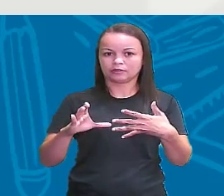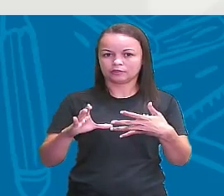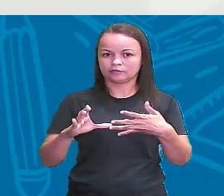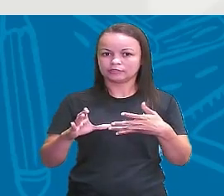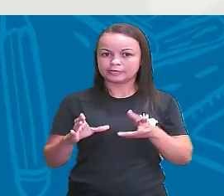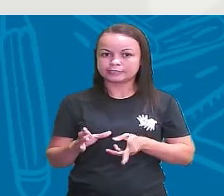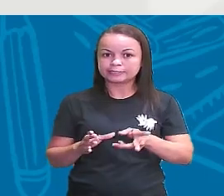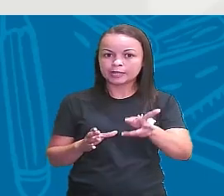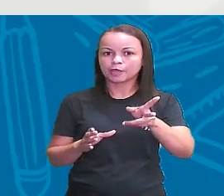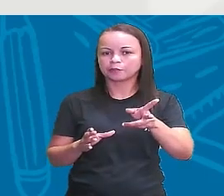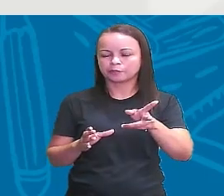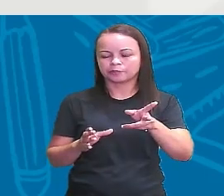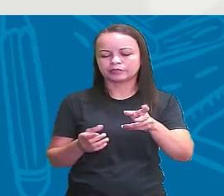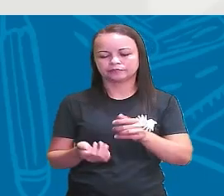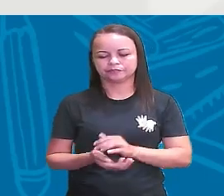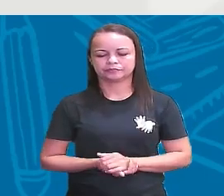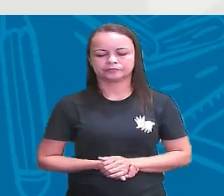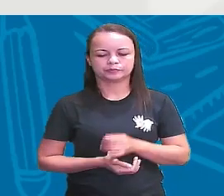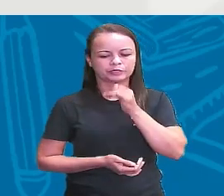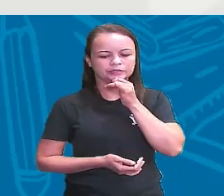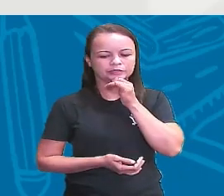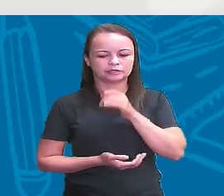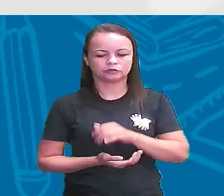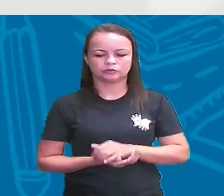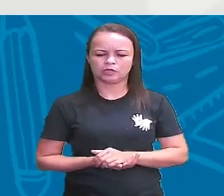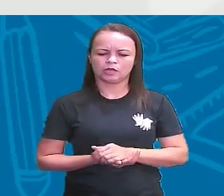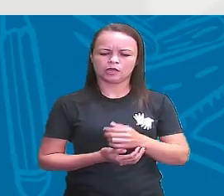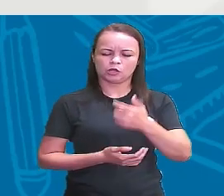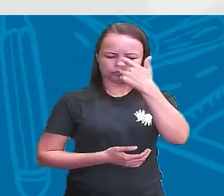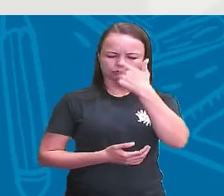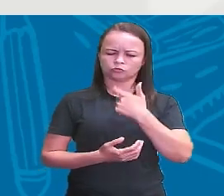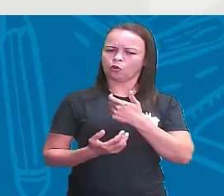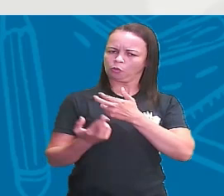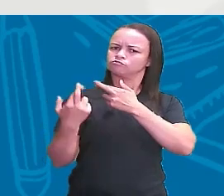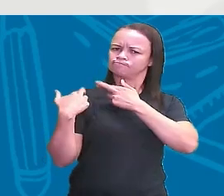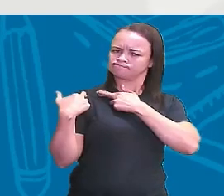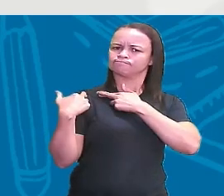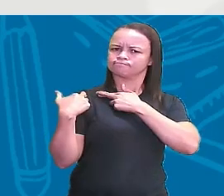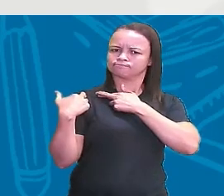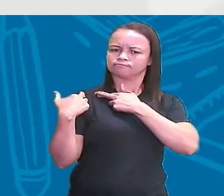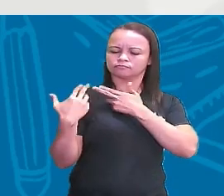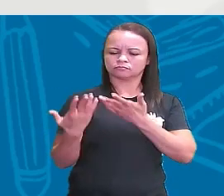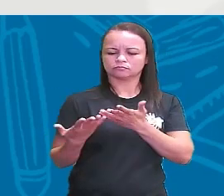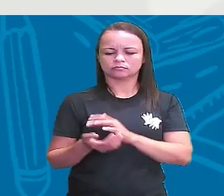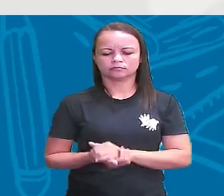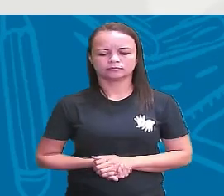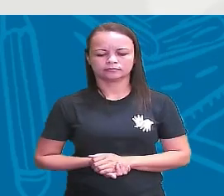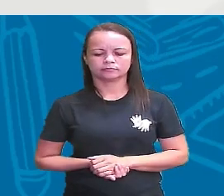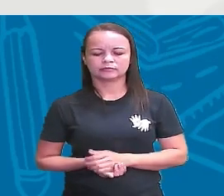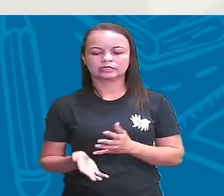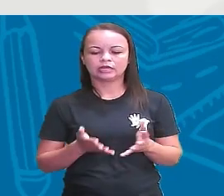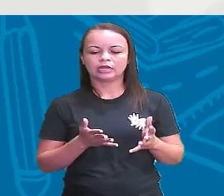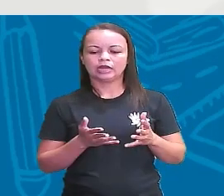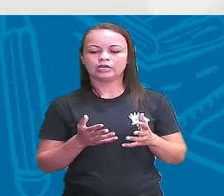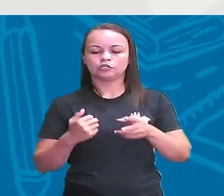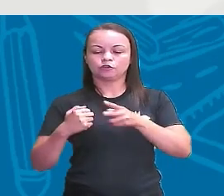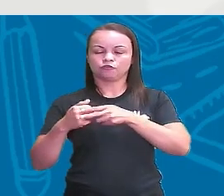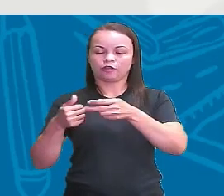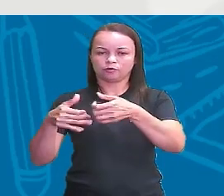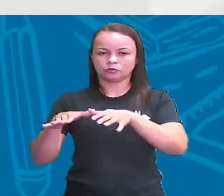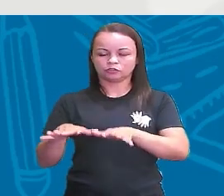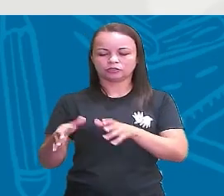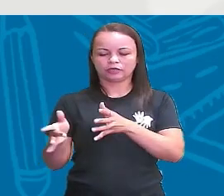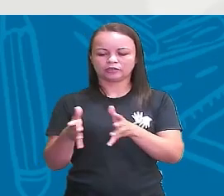definitivas. Sou responsável. E o verbo estar é usado para falar de características